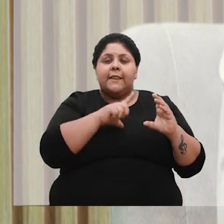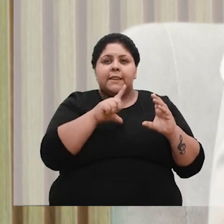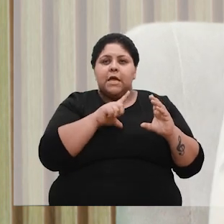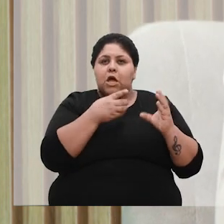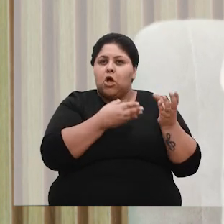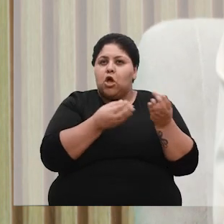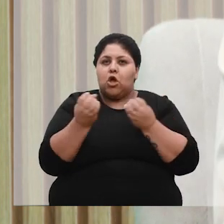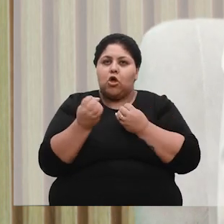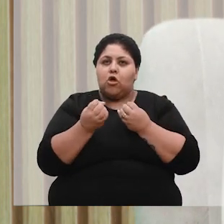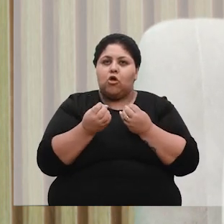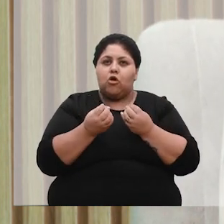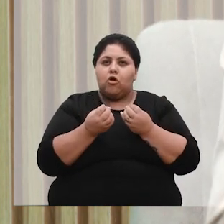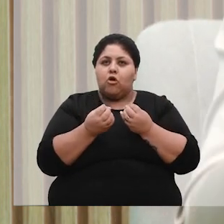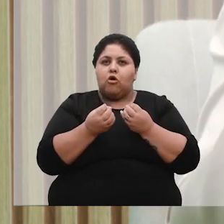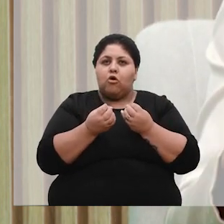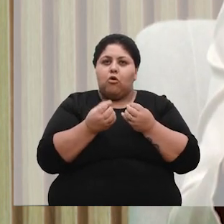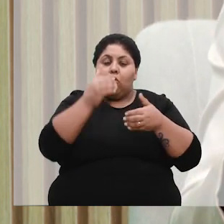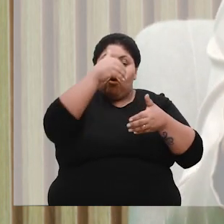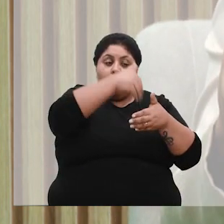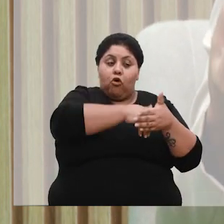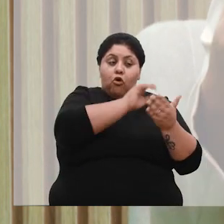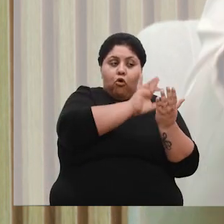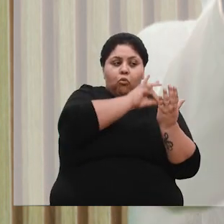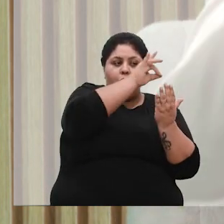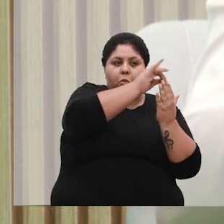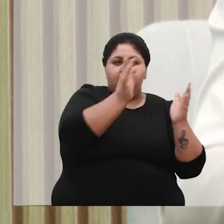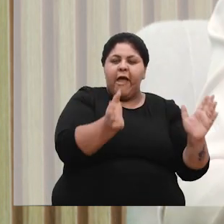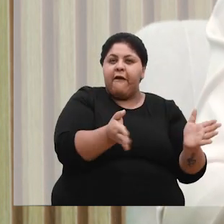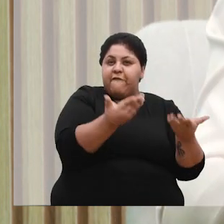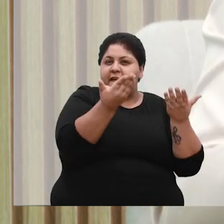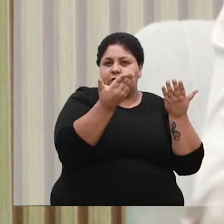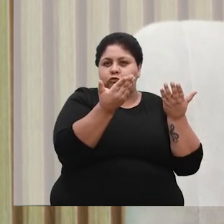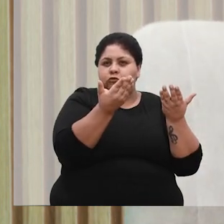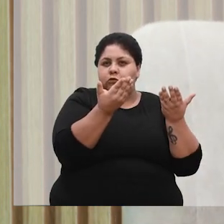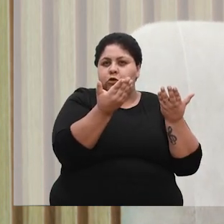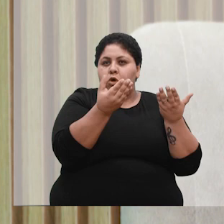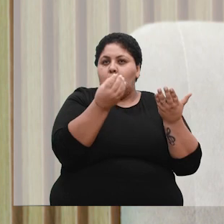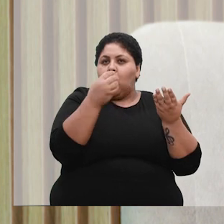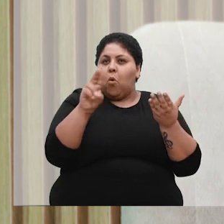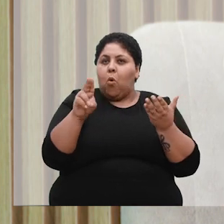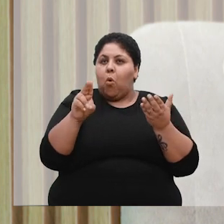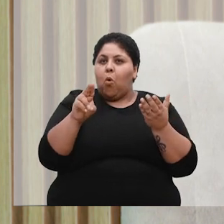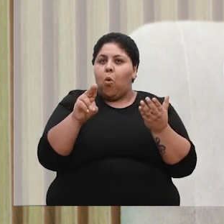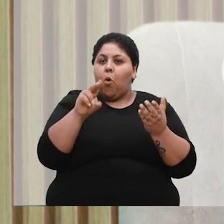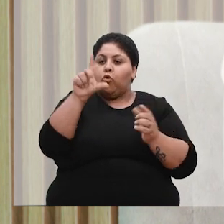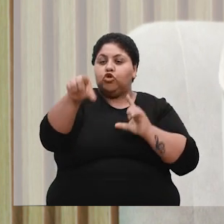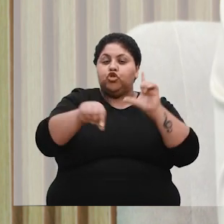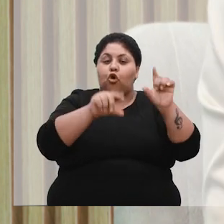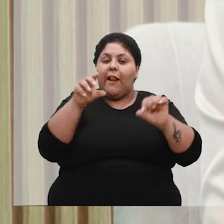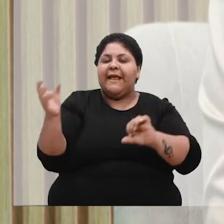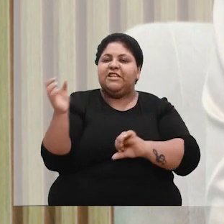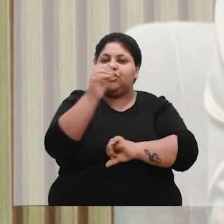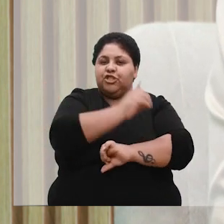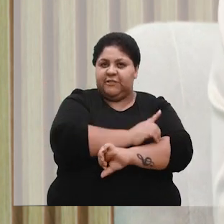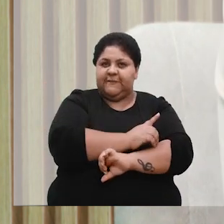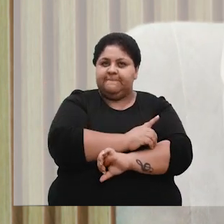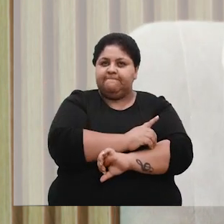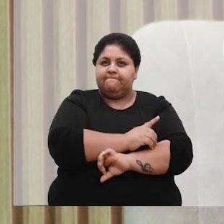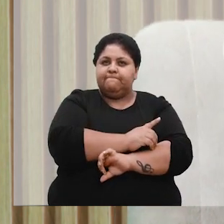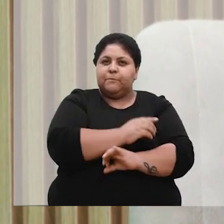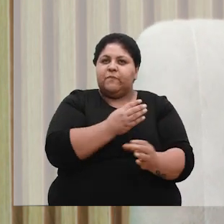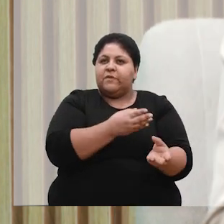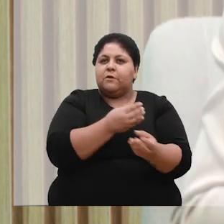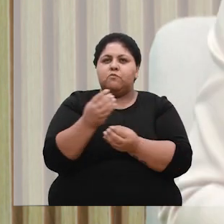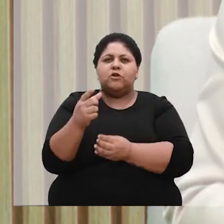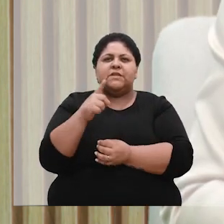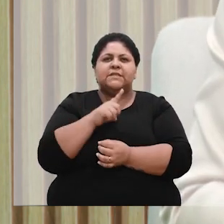Câmara a gente tem muito isso, assim, de incluir eventos, né, dentro do calendário de eventos do município, ou de definir algumas datas, né?